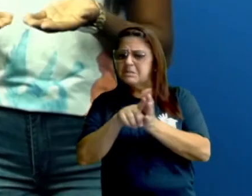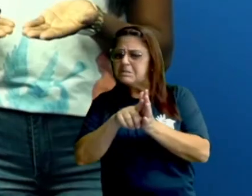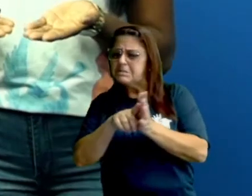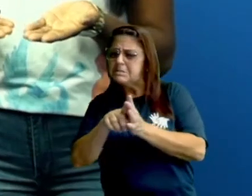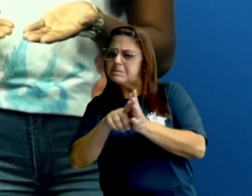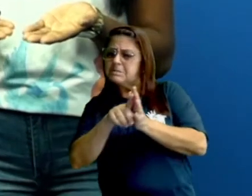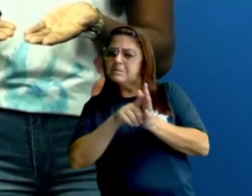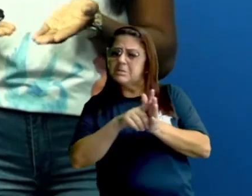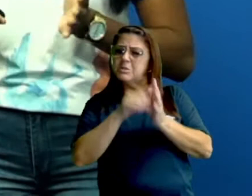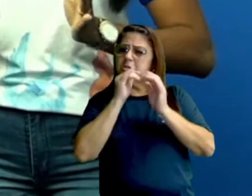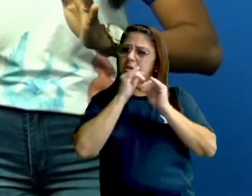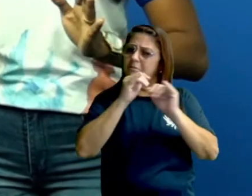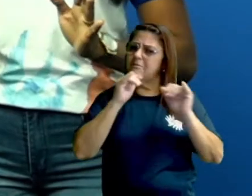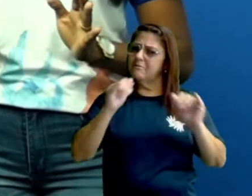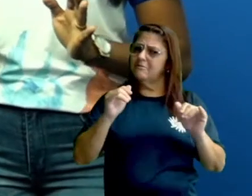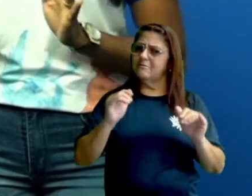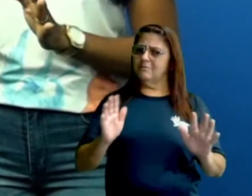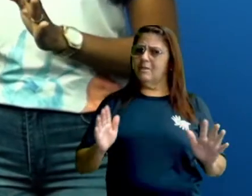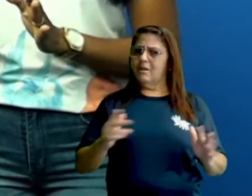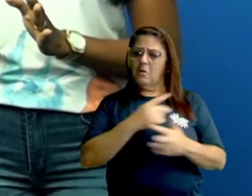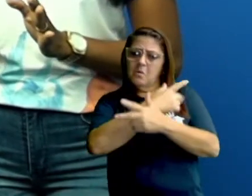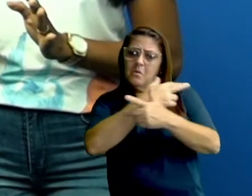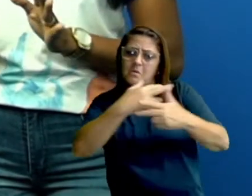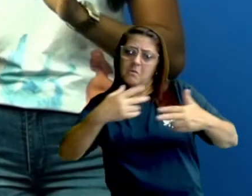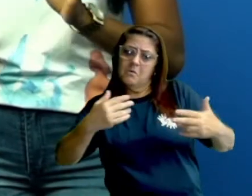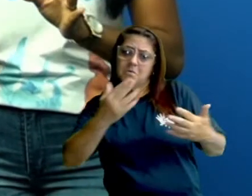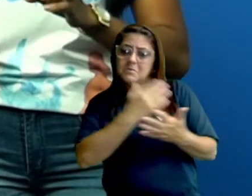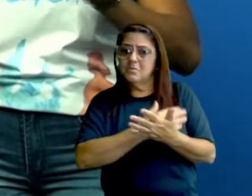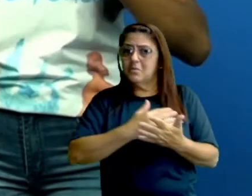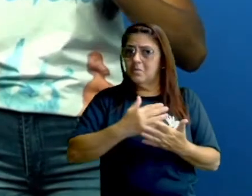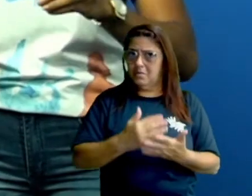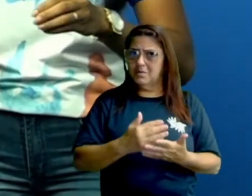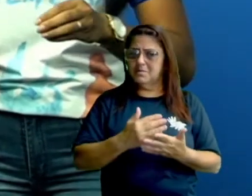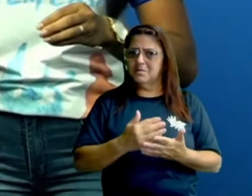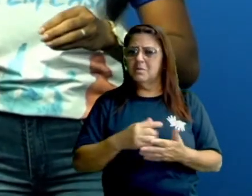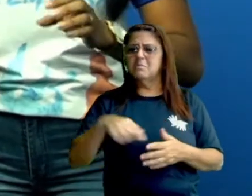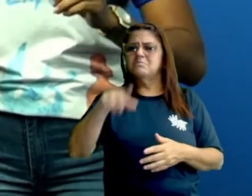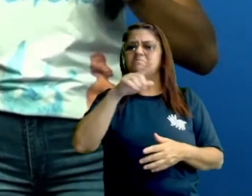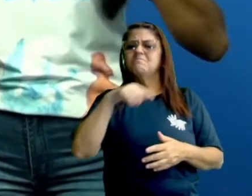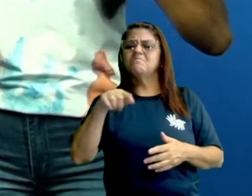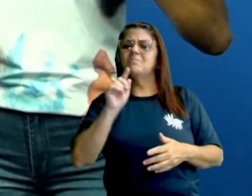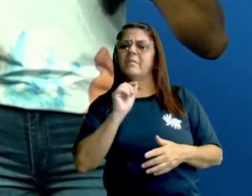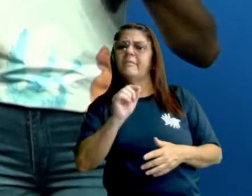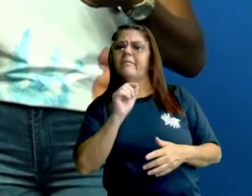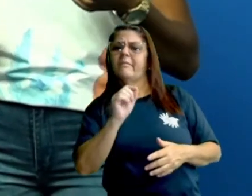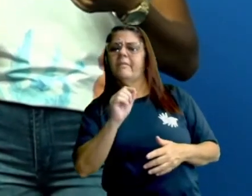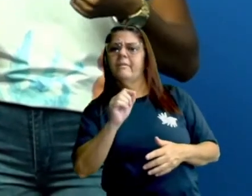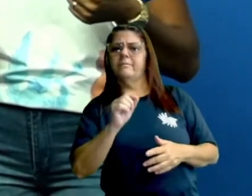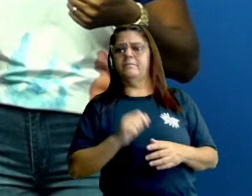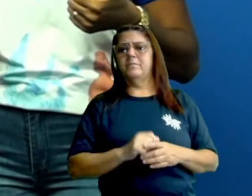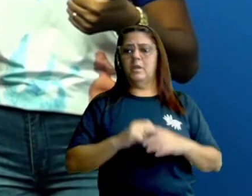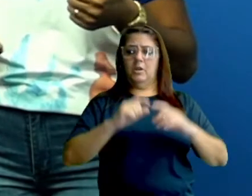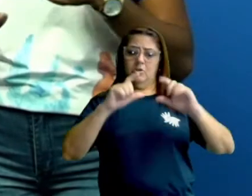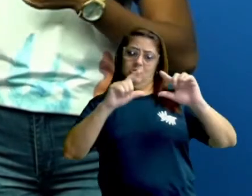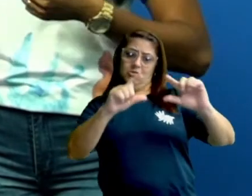já passei para vocês algumas coisas logo no início. Gente, quem são eles?